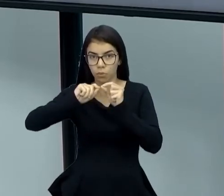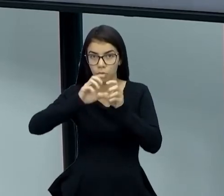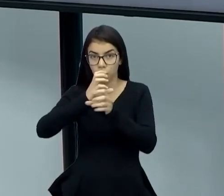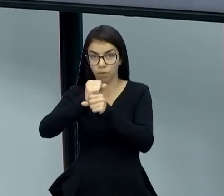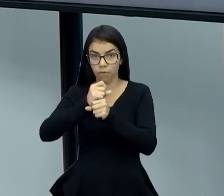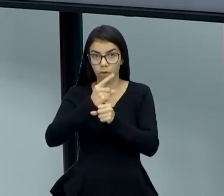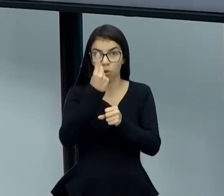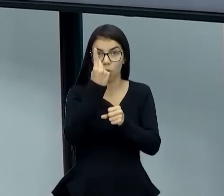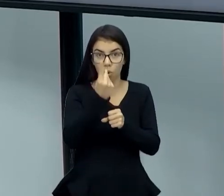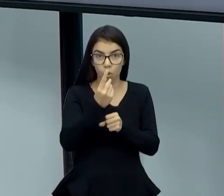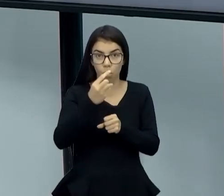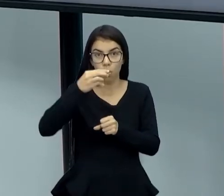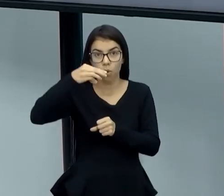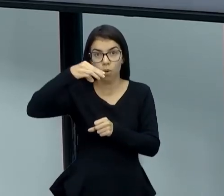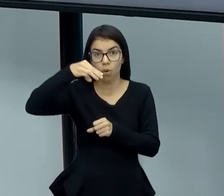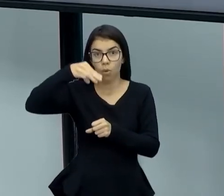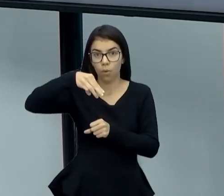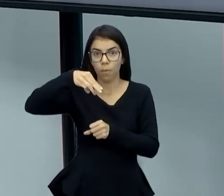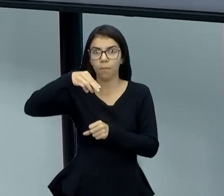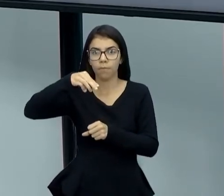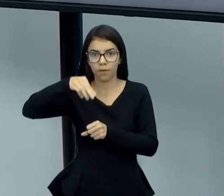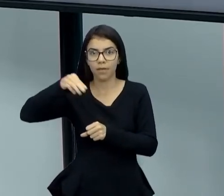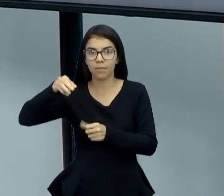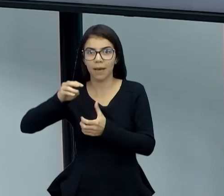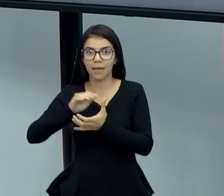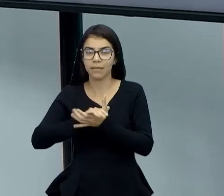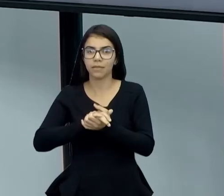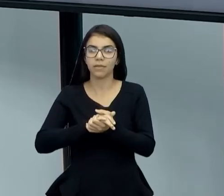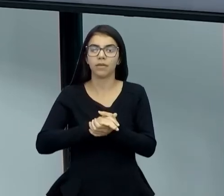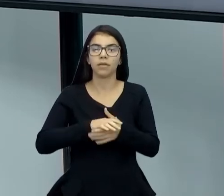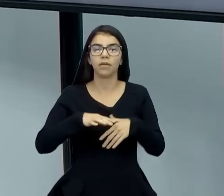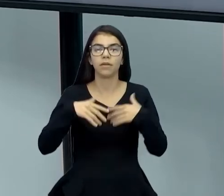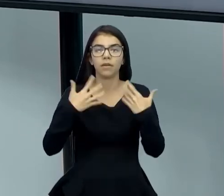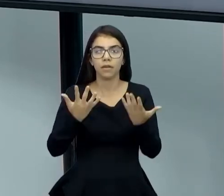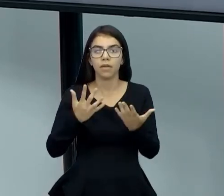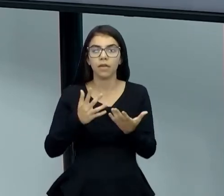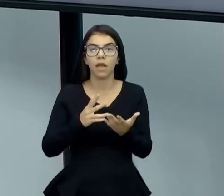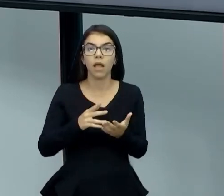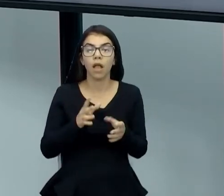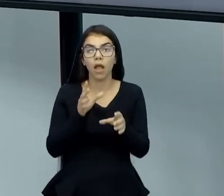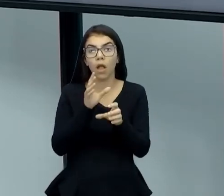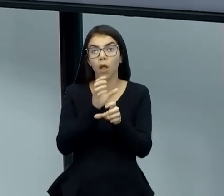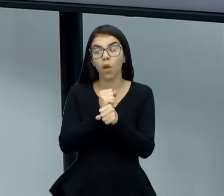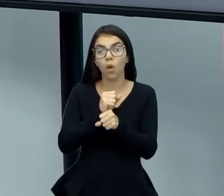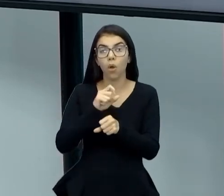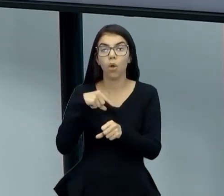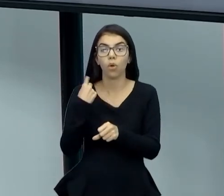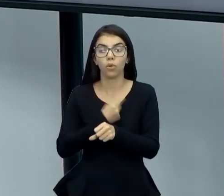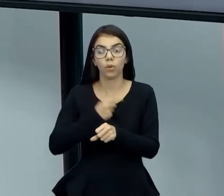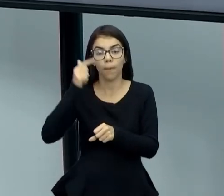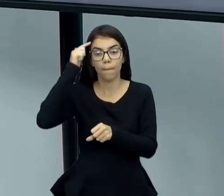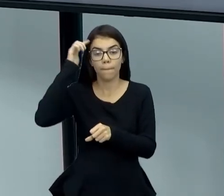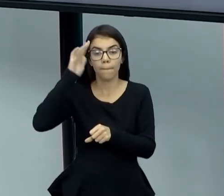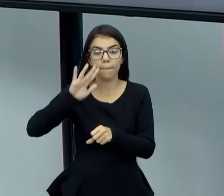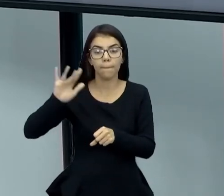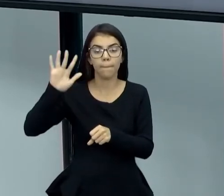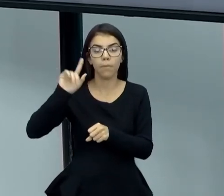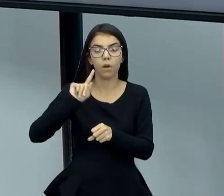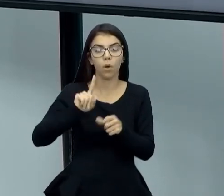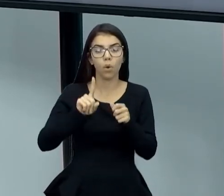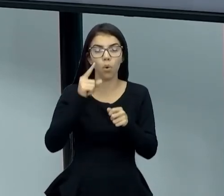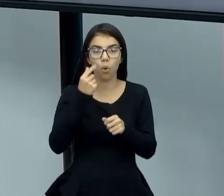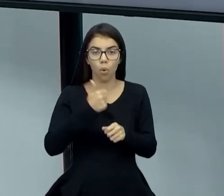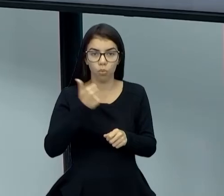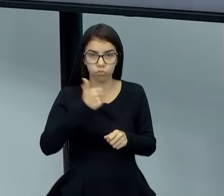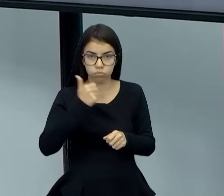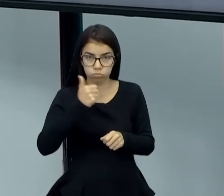de 1 milímetro aí de chuva, né? E aí a gente chegou à conclusão que seria a mesma coisa que 1 litro. Então,